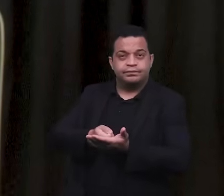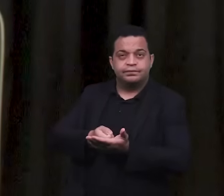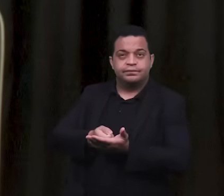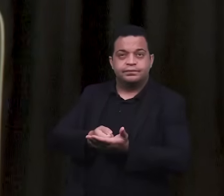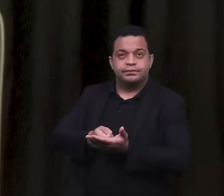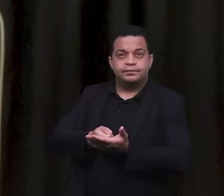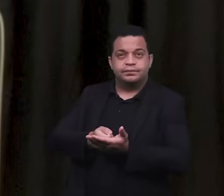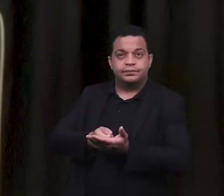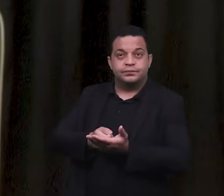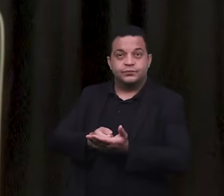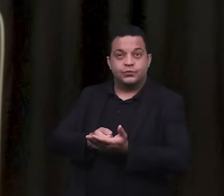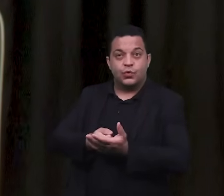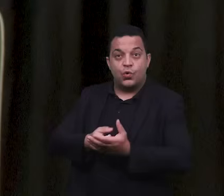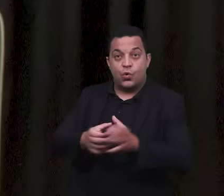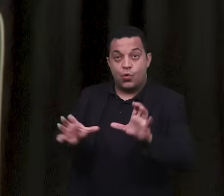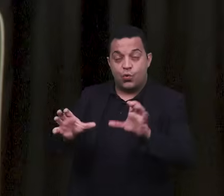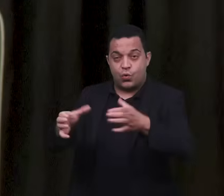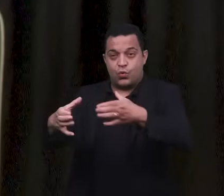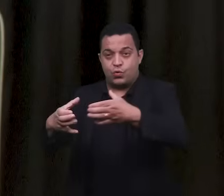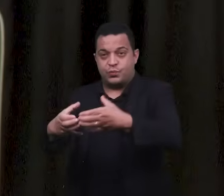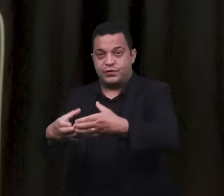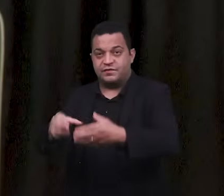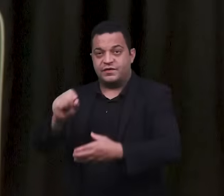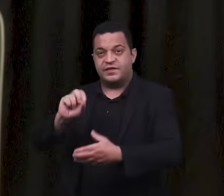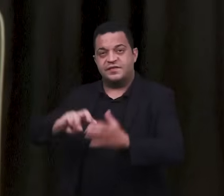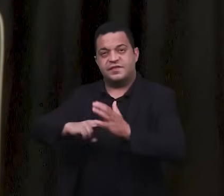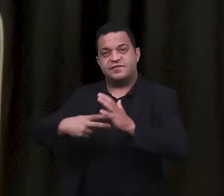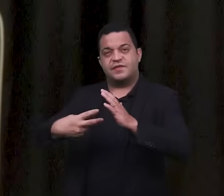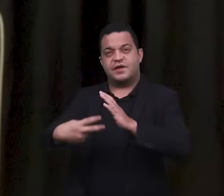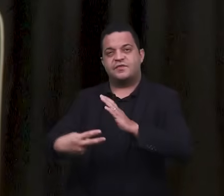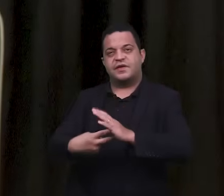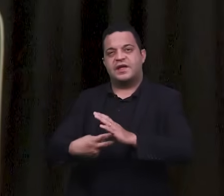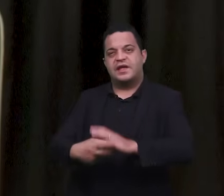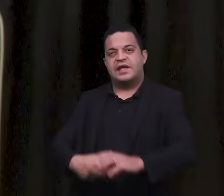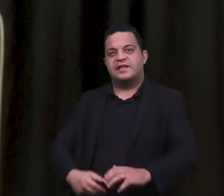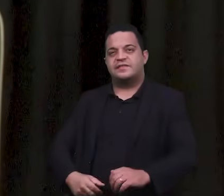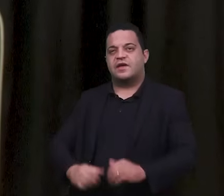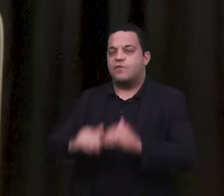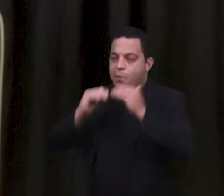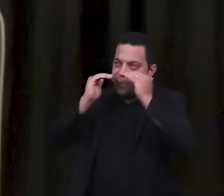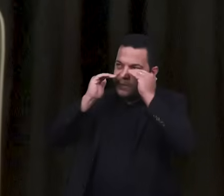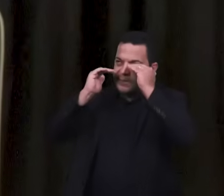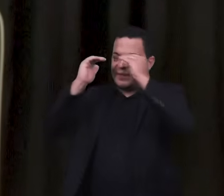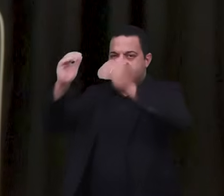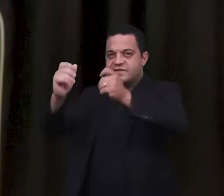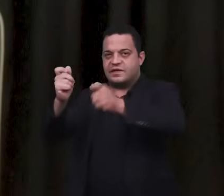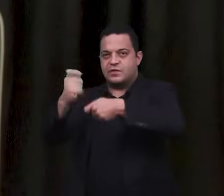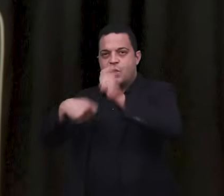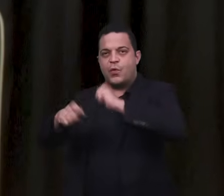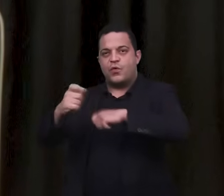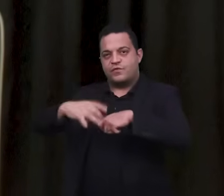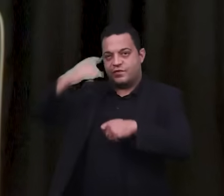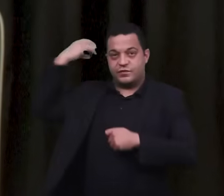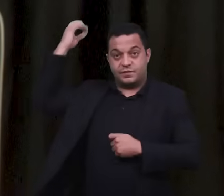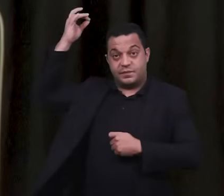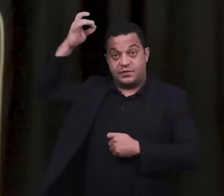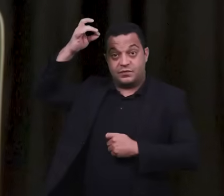Então, o corpo que tem o governo do Espírito Santo, em oração e em